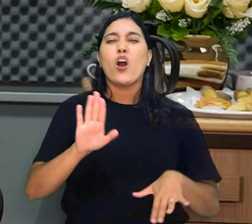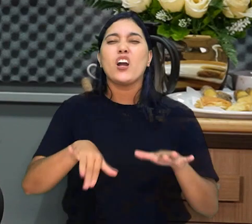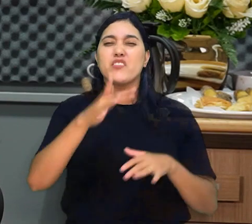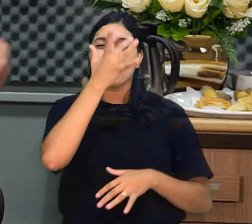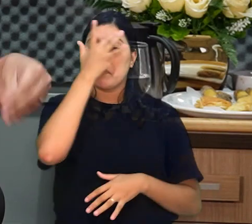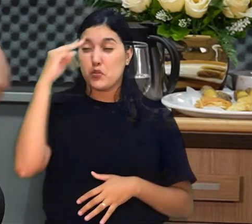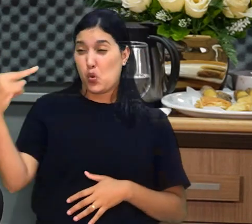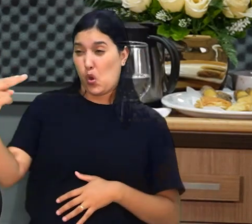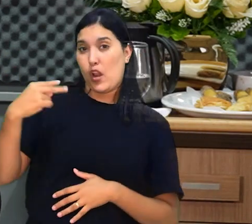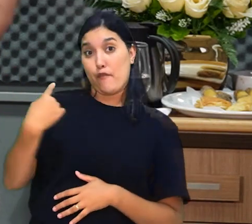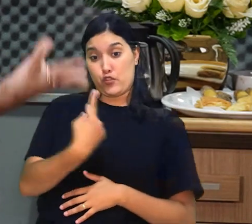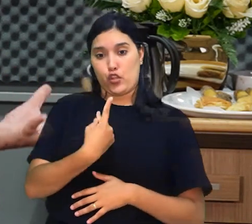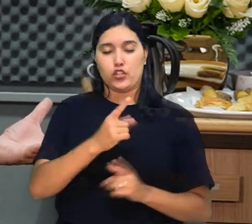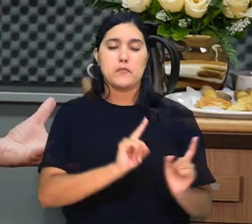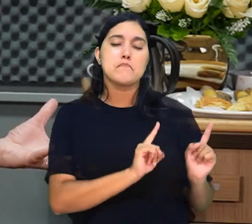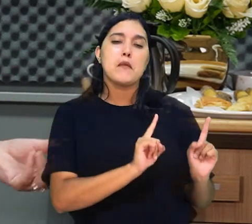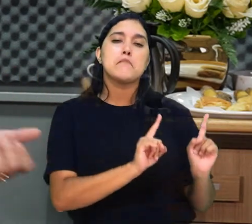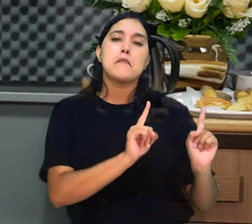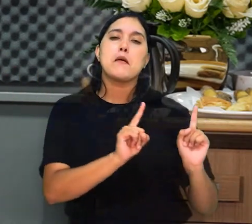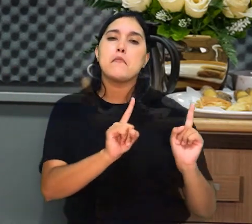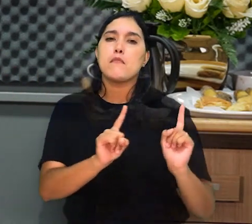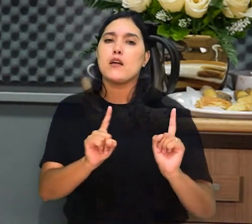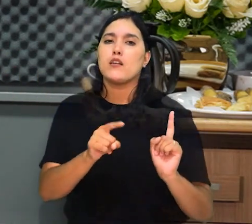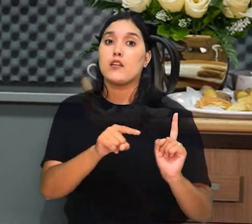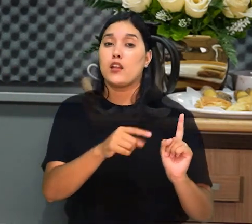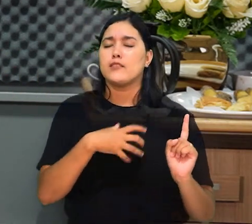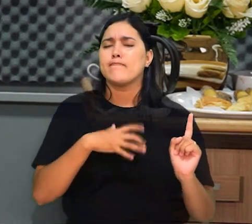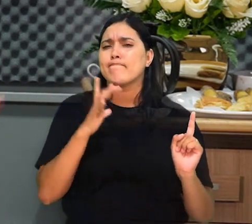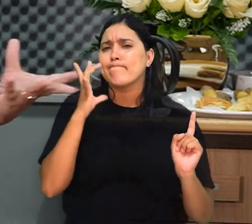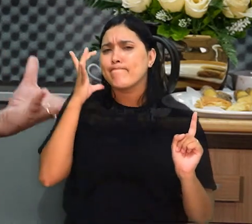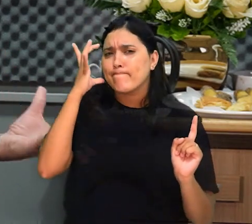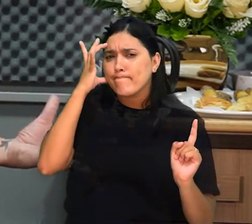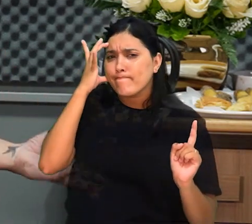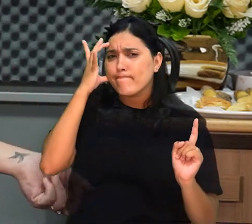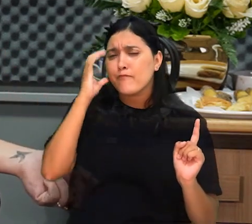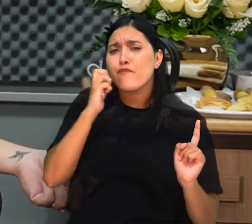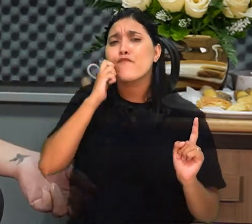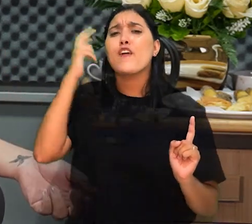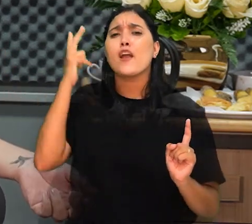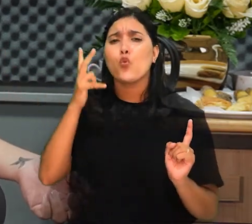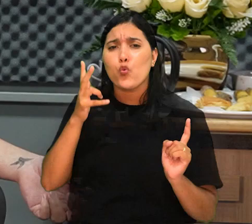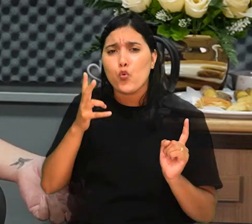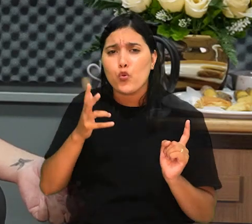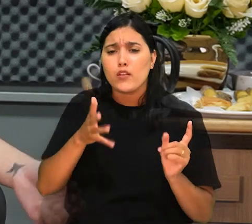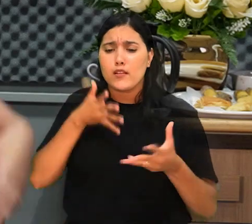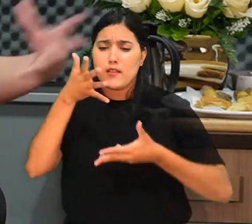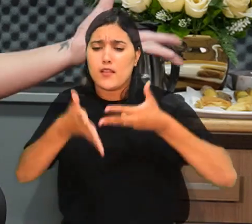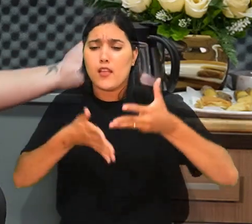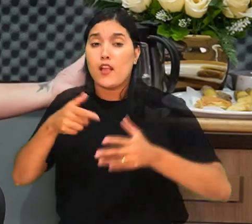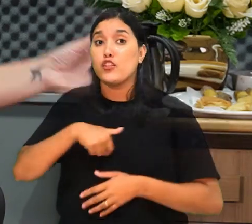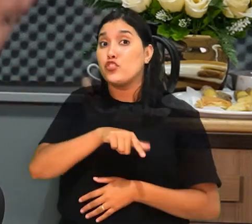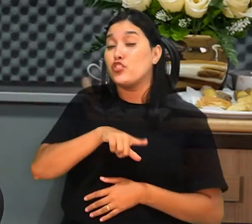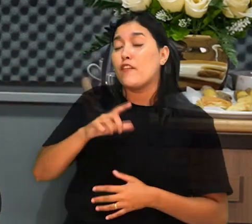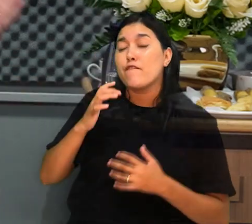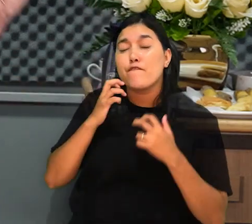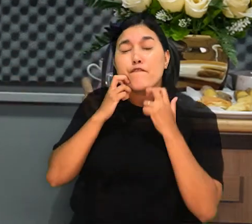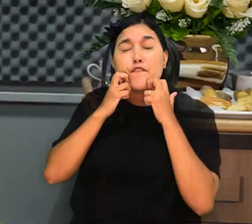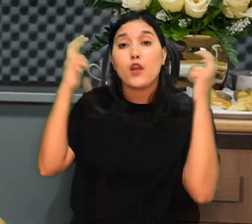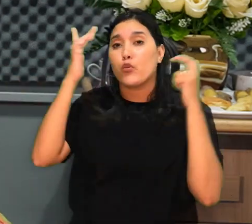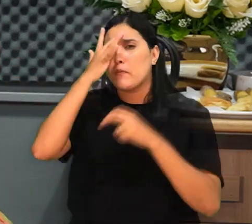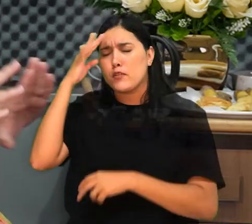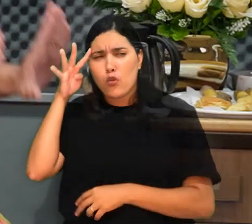que se não fosse comigo, que se fosse com outra pessoa. Então, a gente foi motivo de risos, a gente chegava em lugares assim, discutia mesmo.